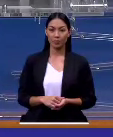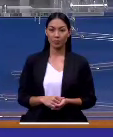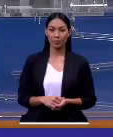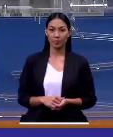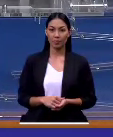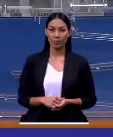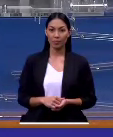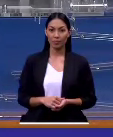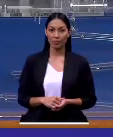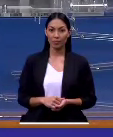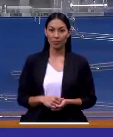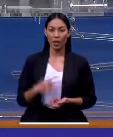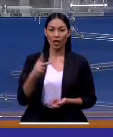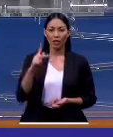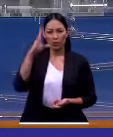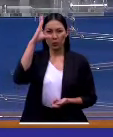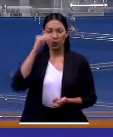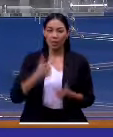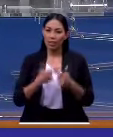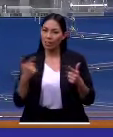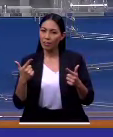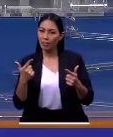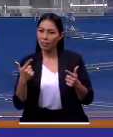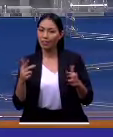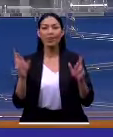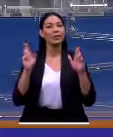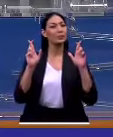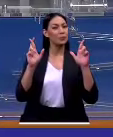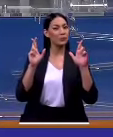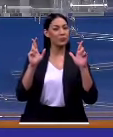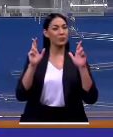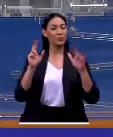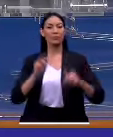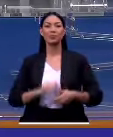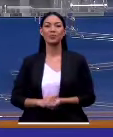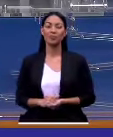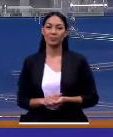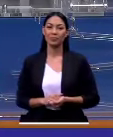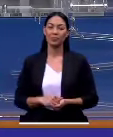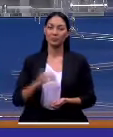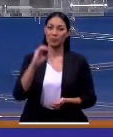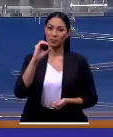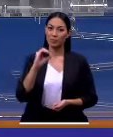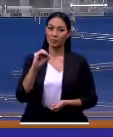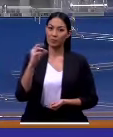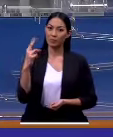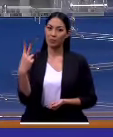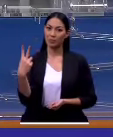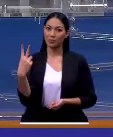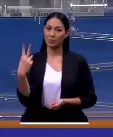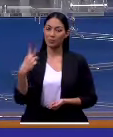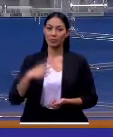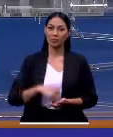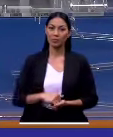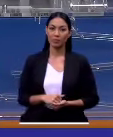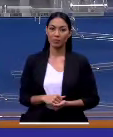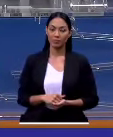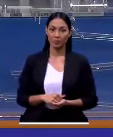Será que essa noite é a sua noite da sorte? Dedos cruzados. 02.